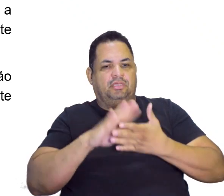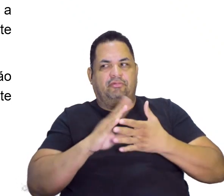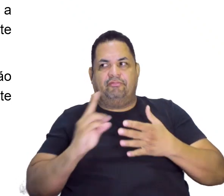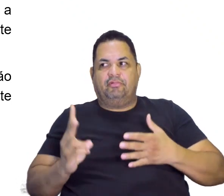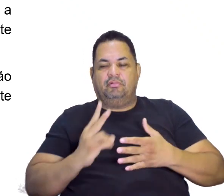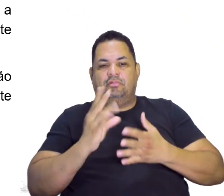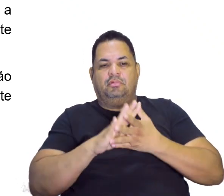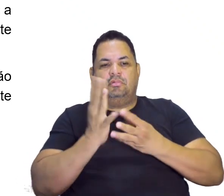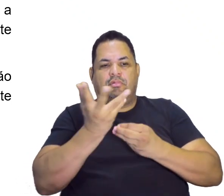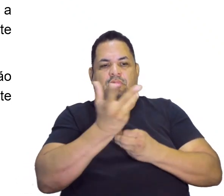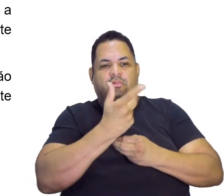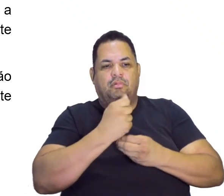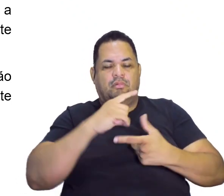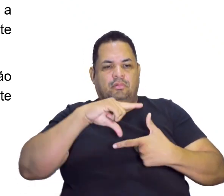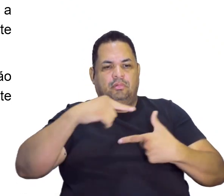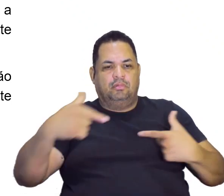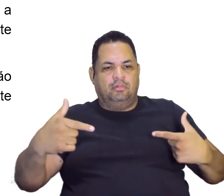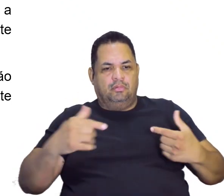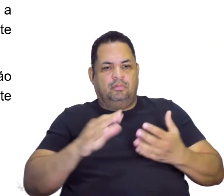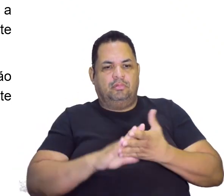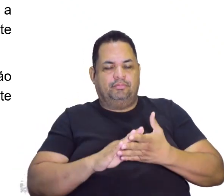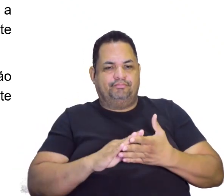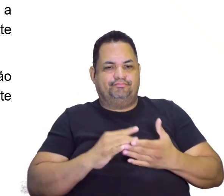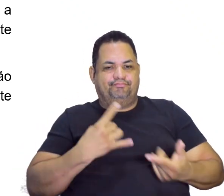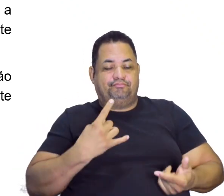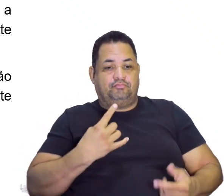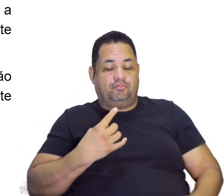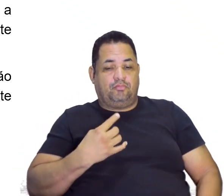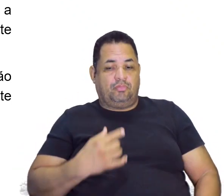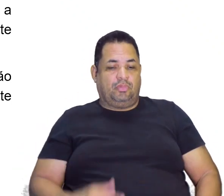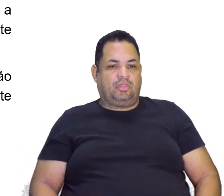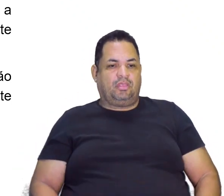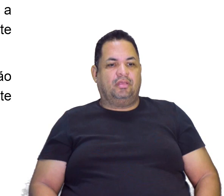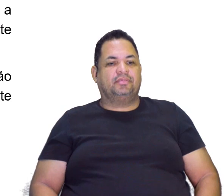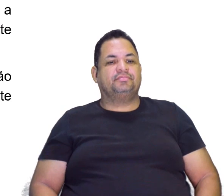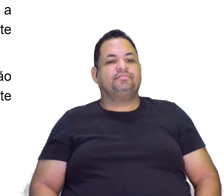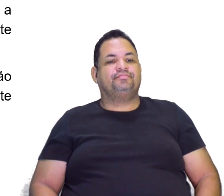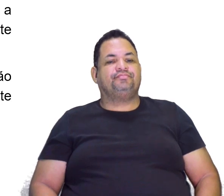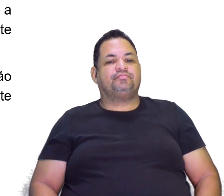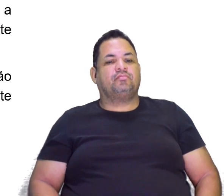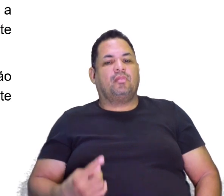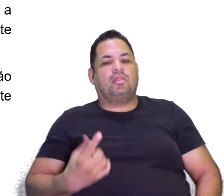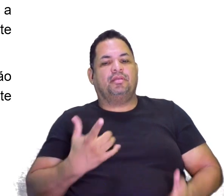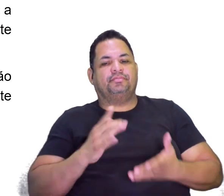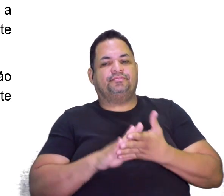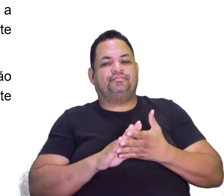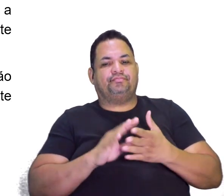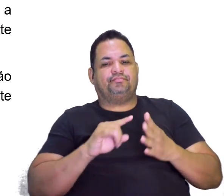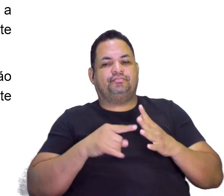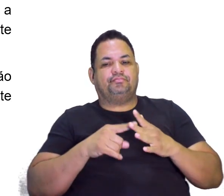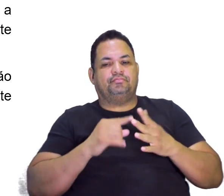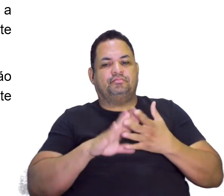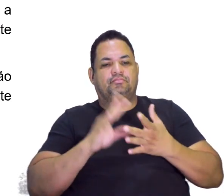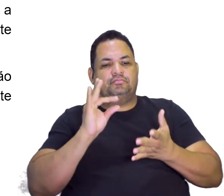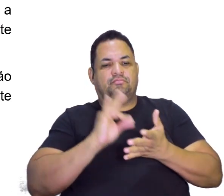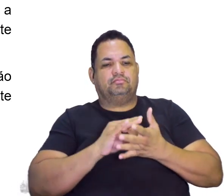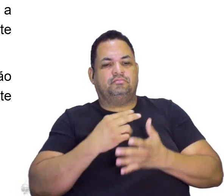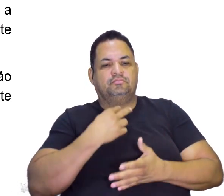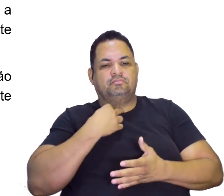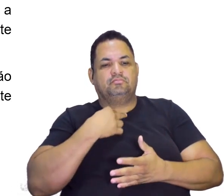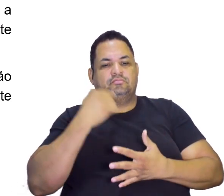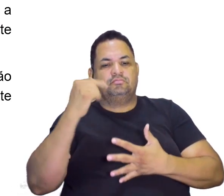moderna. Por ser apenas um meio de reprodução mecânica da realidade, não